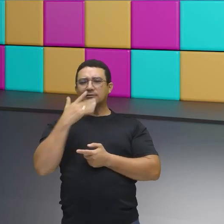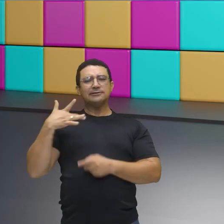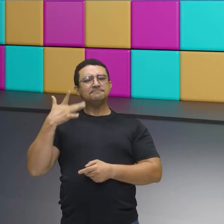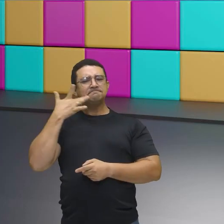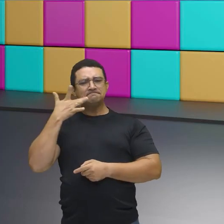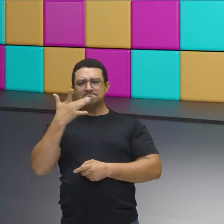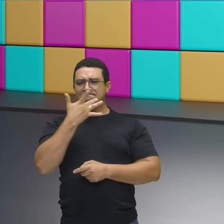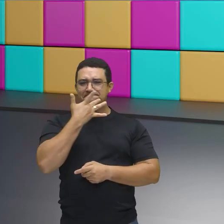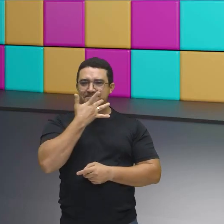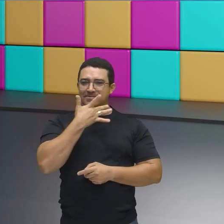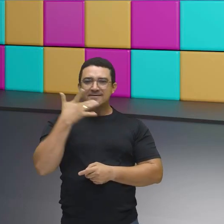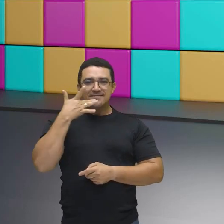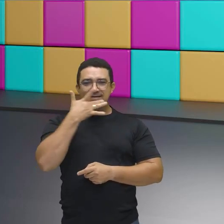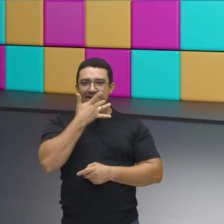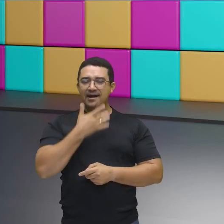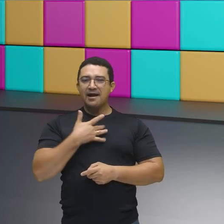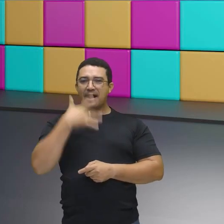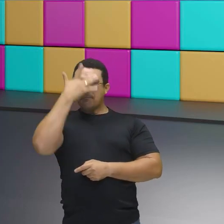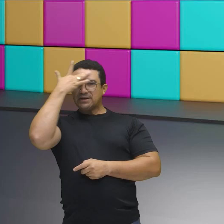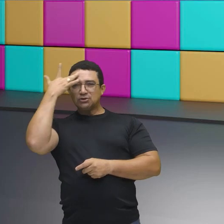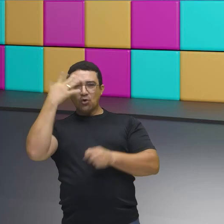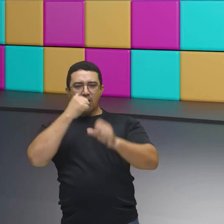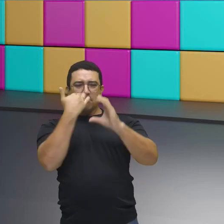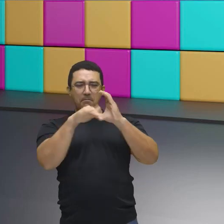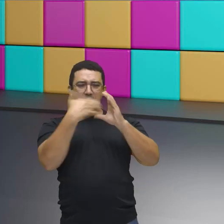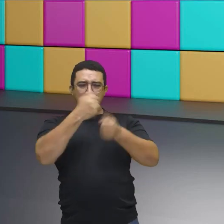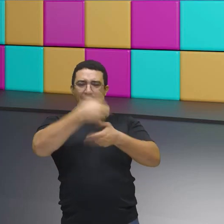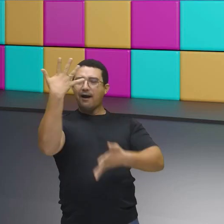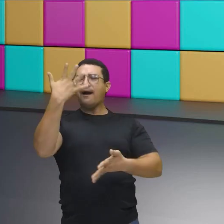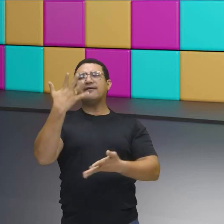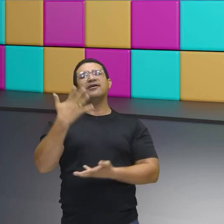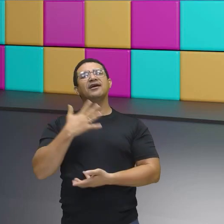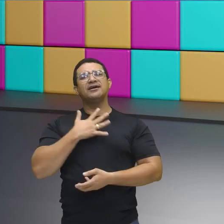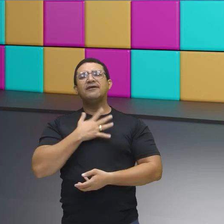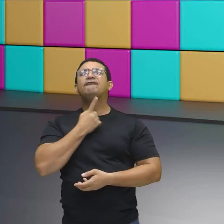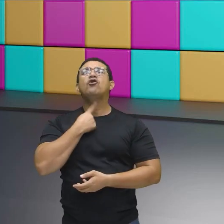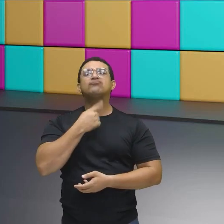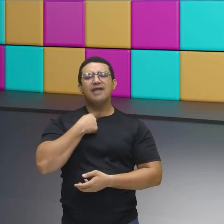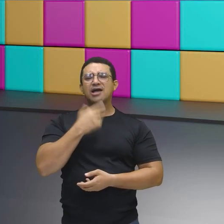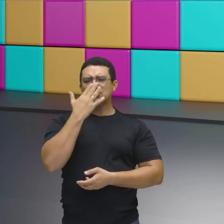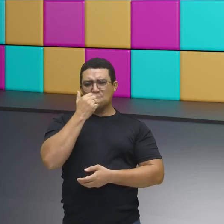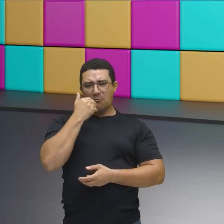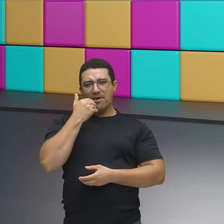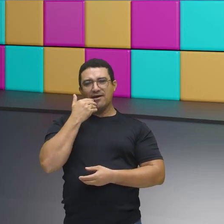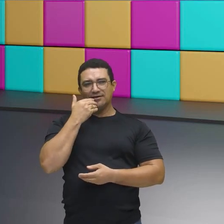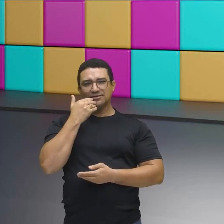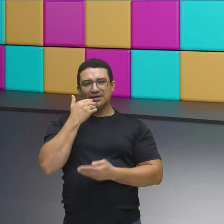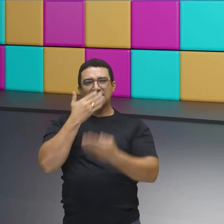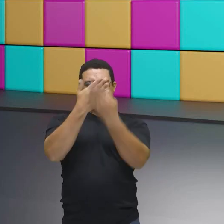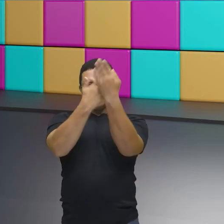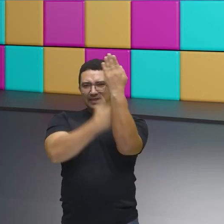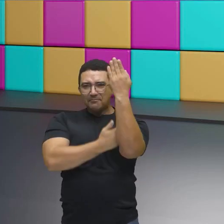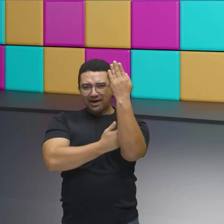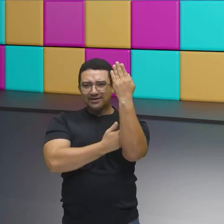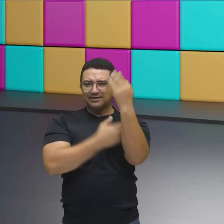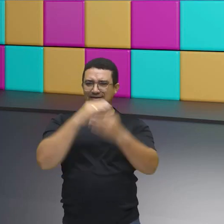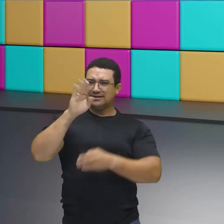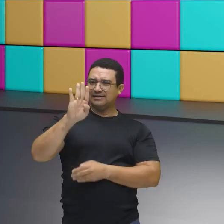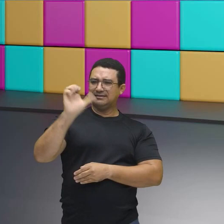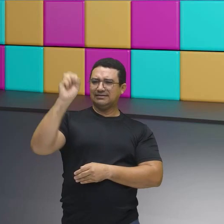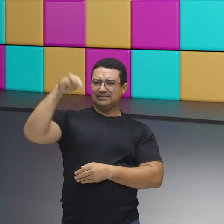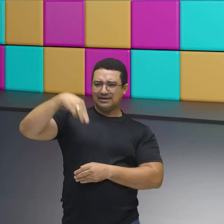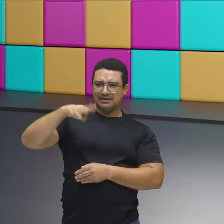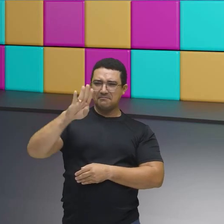gente que colocou no chat, ai, que vontade de comer um tambaqui, né? E foi isso mesmo, vontade de comer um tambaqui feito na folha